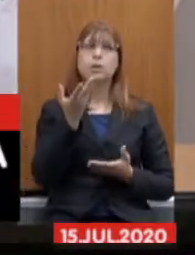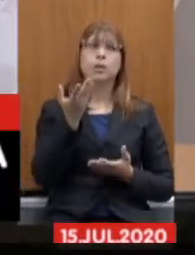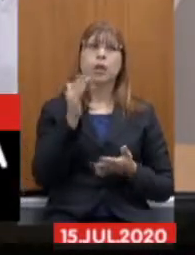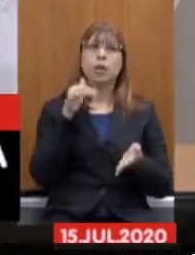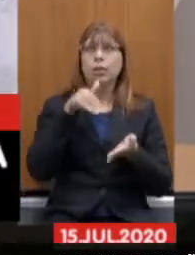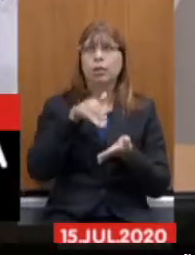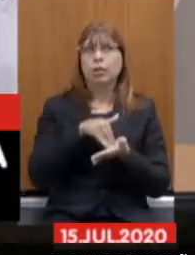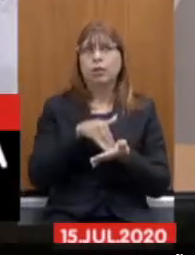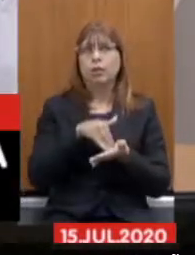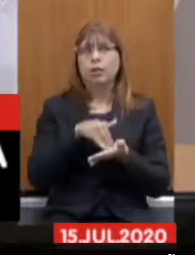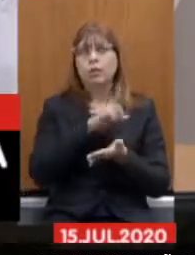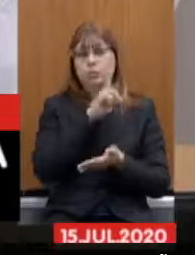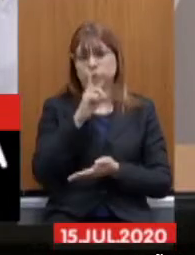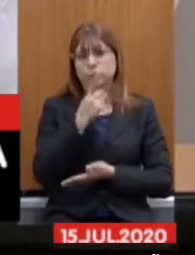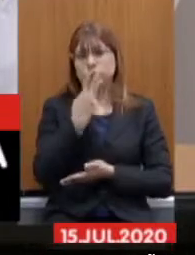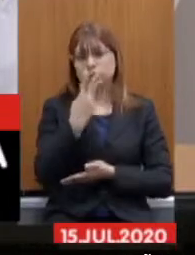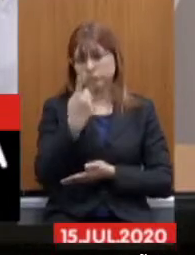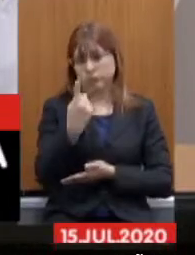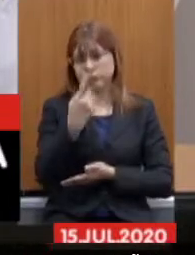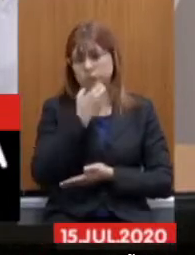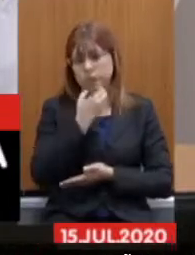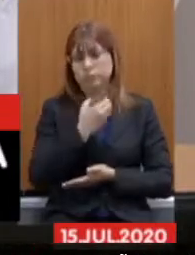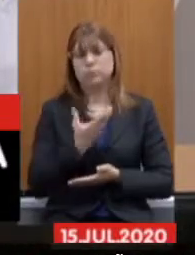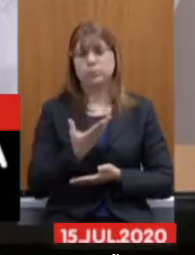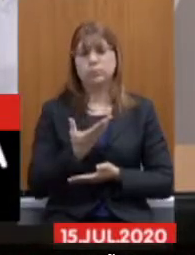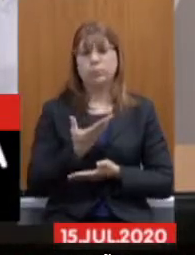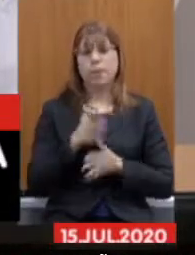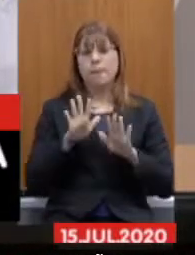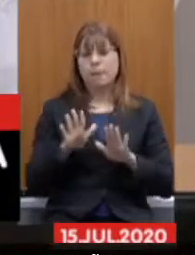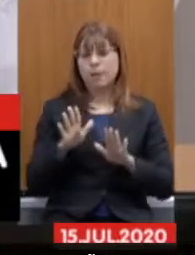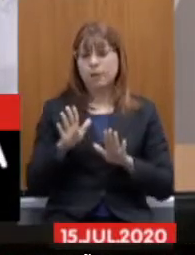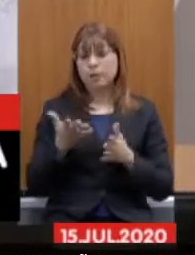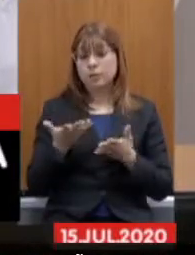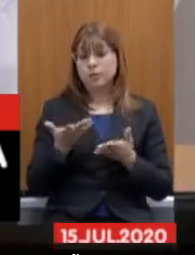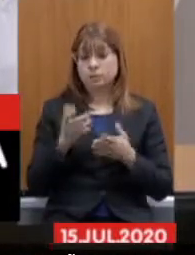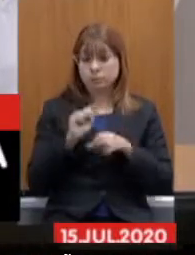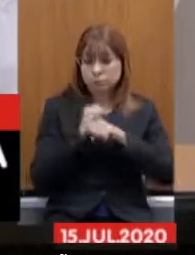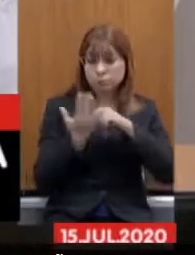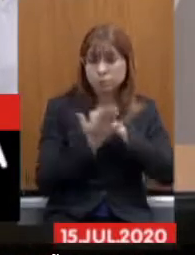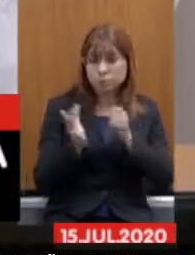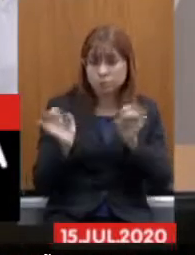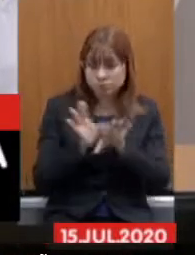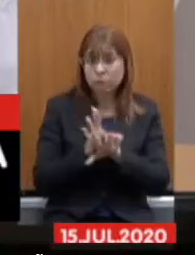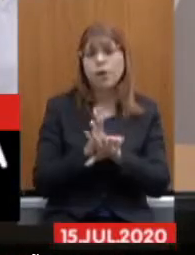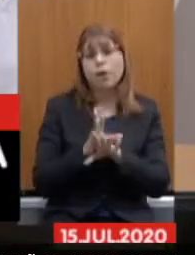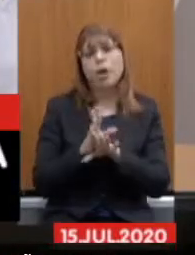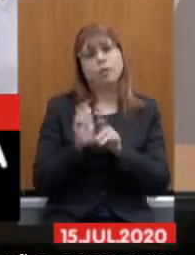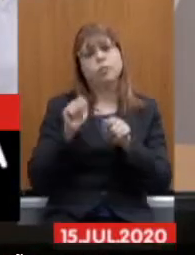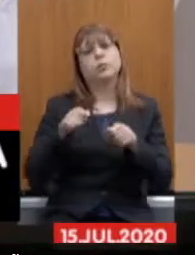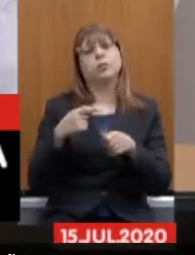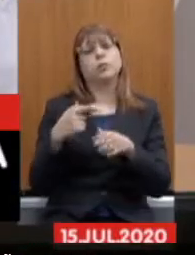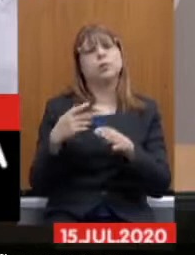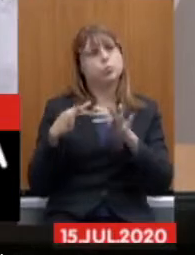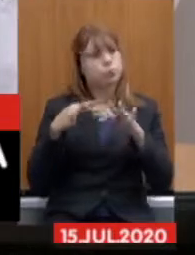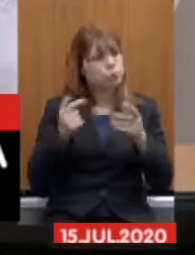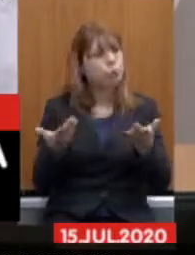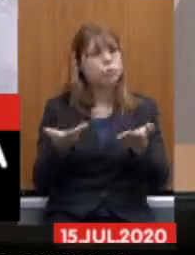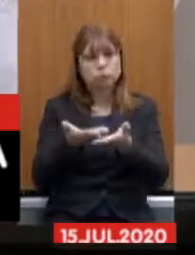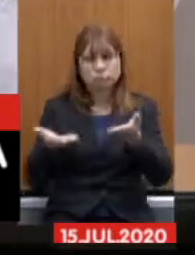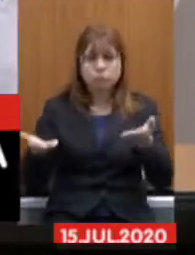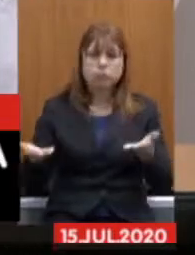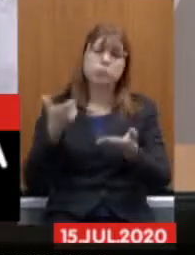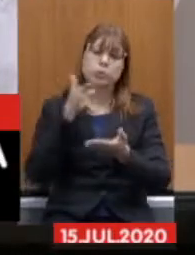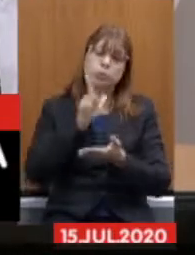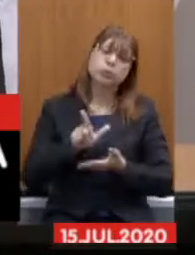até dezembro até 31 dezembro mas pelo menos passando academia a gente possa discutir com todos